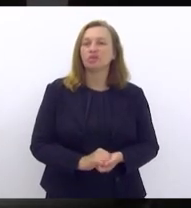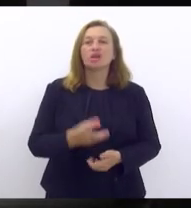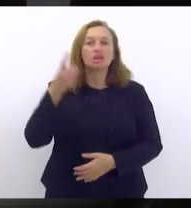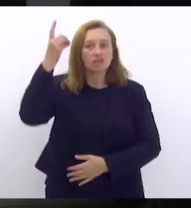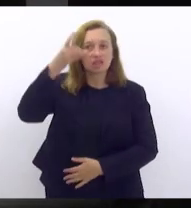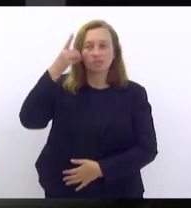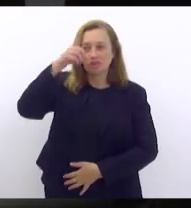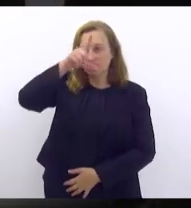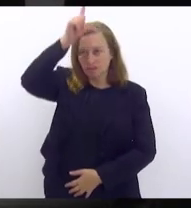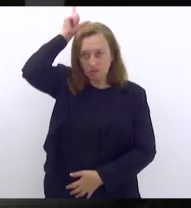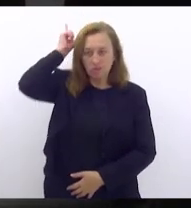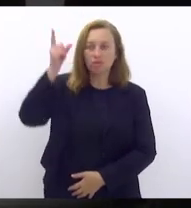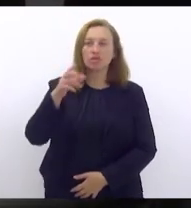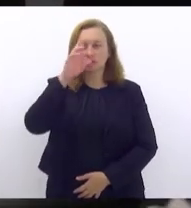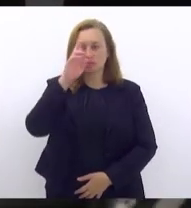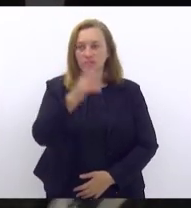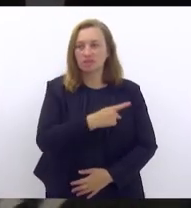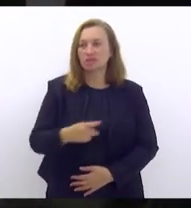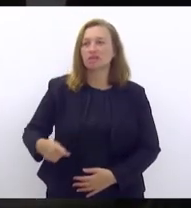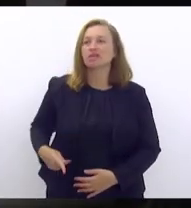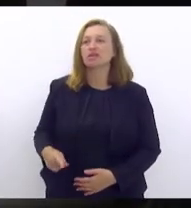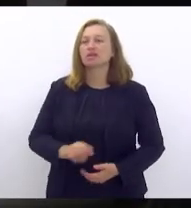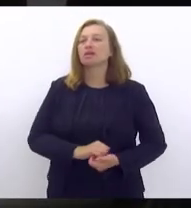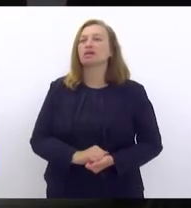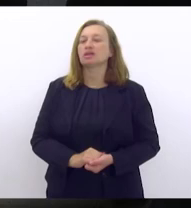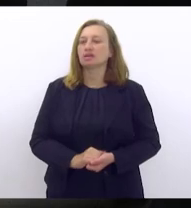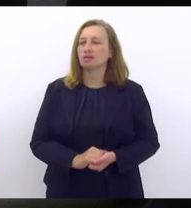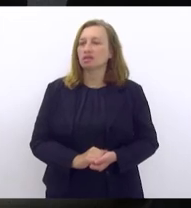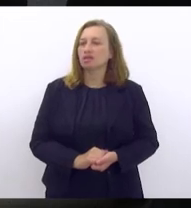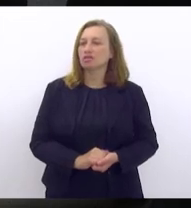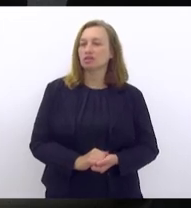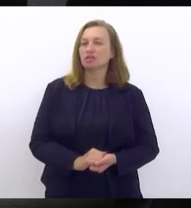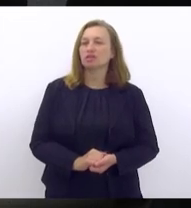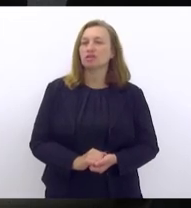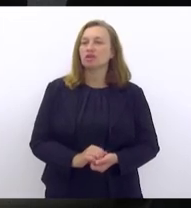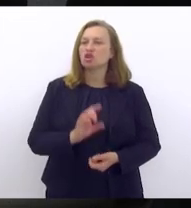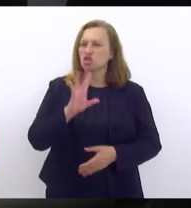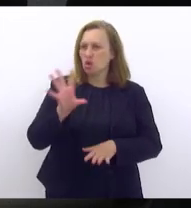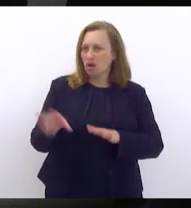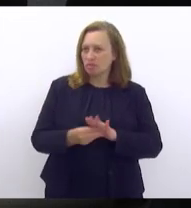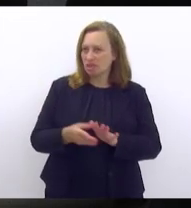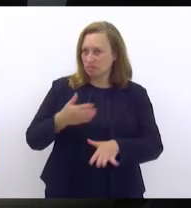Deputado Luiz. Presidente, só tem a minha emenda?